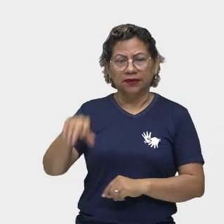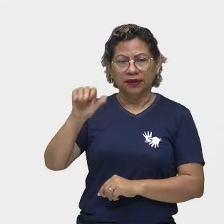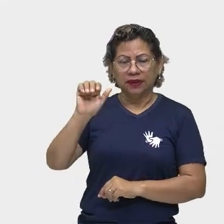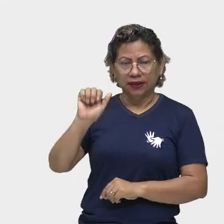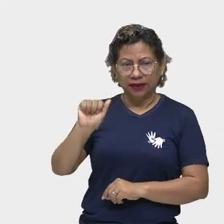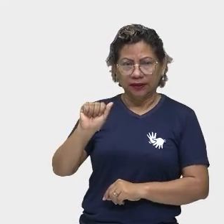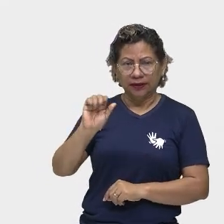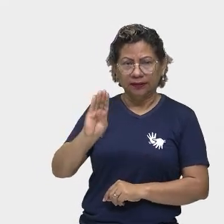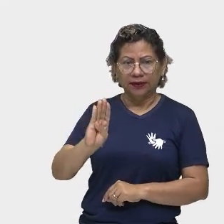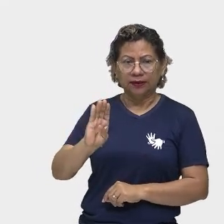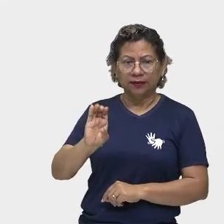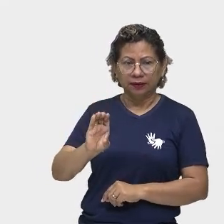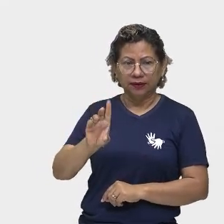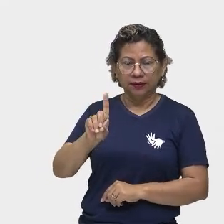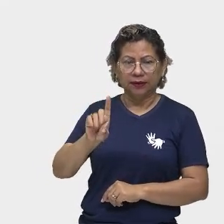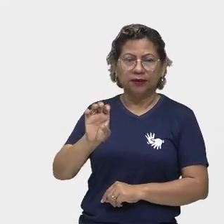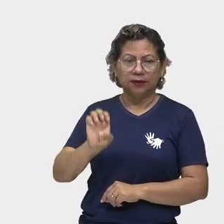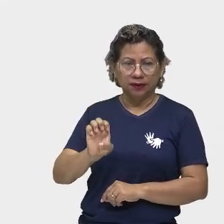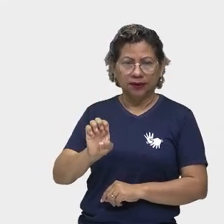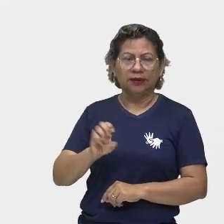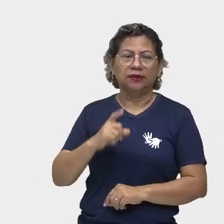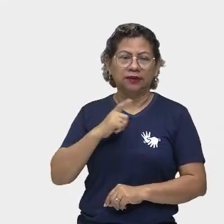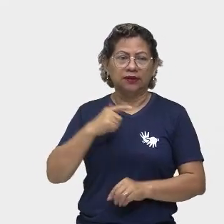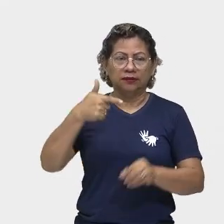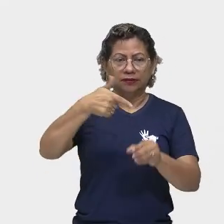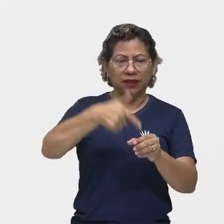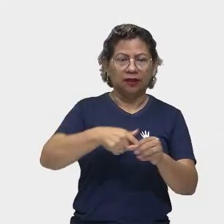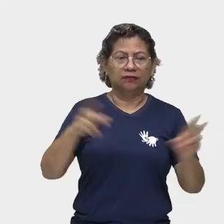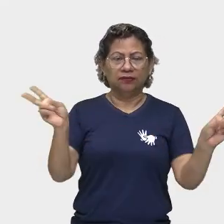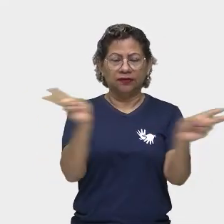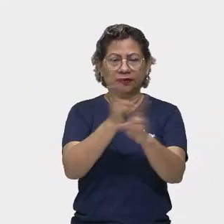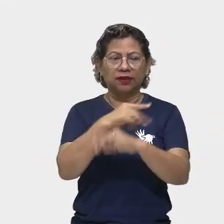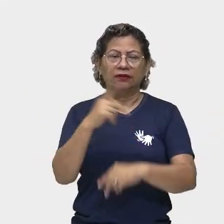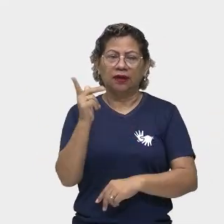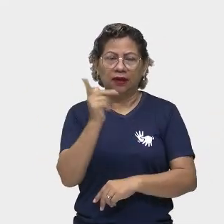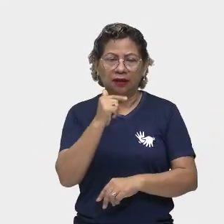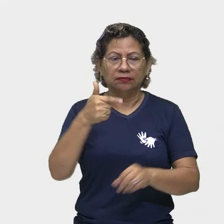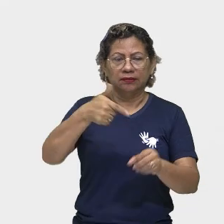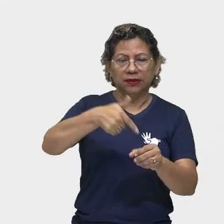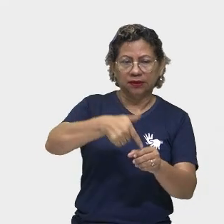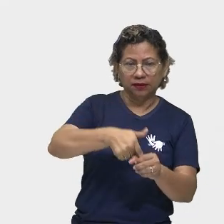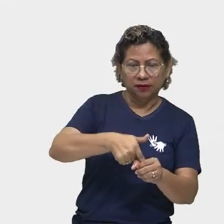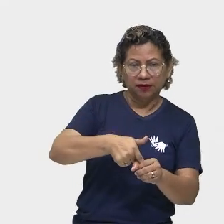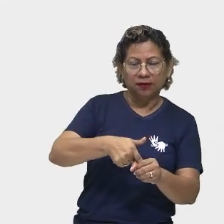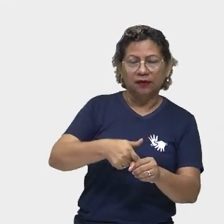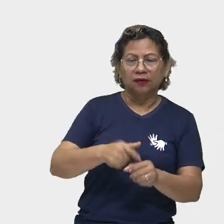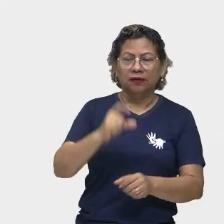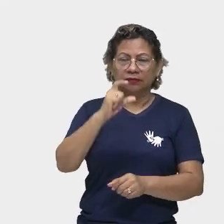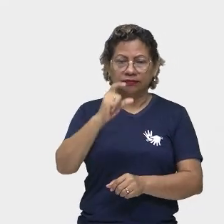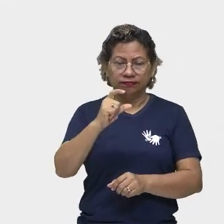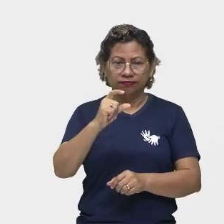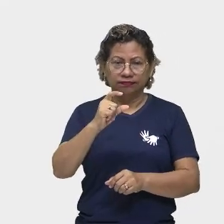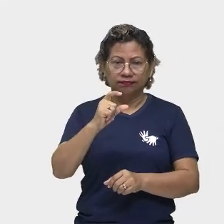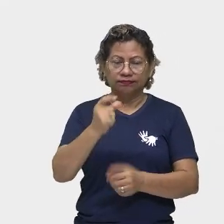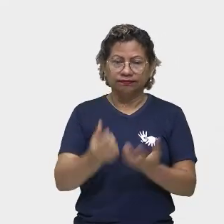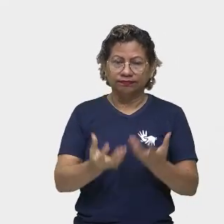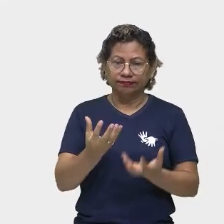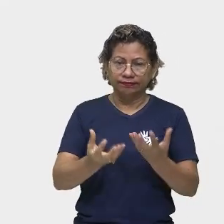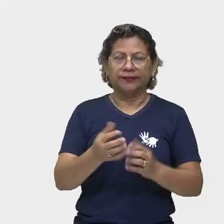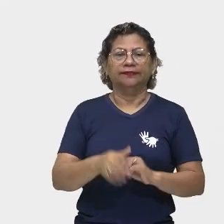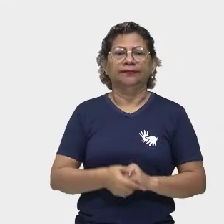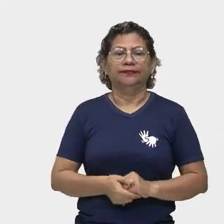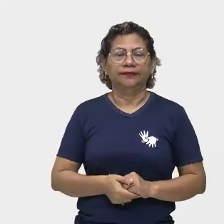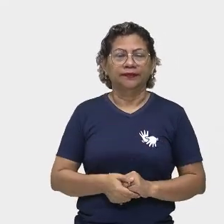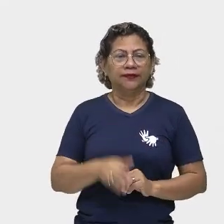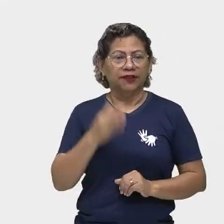vento, a água, o petróleo e o carvão mineral. Então, se a gente eliminar ali fonte de energia renovável, a gente